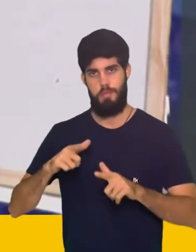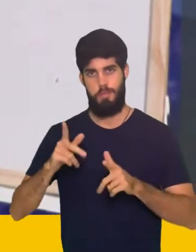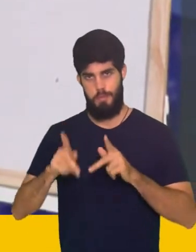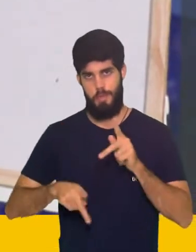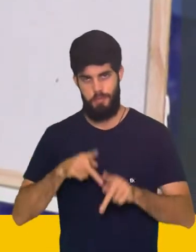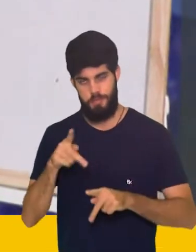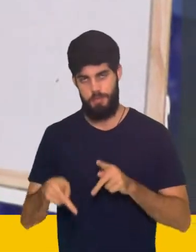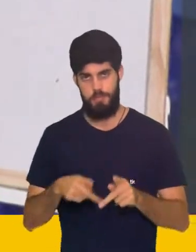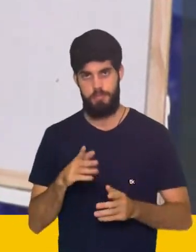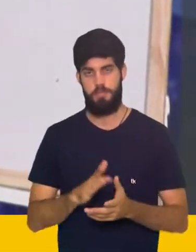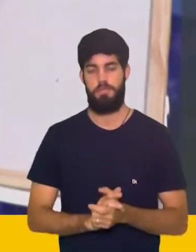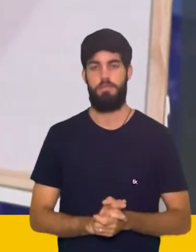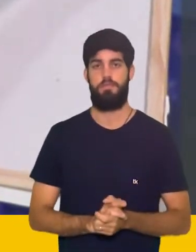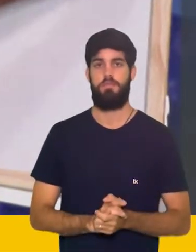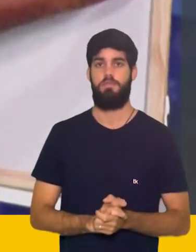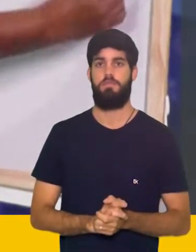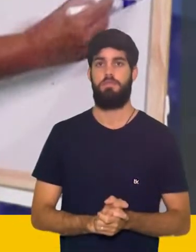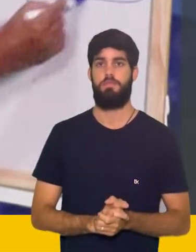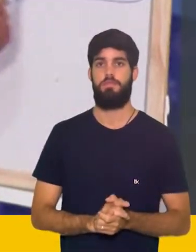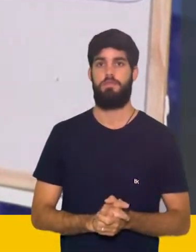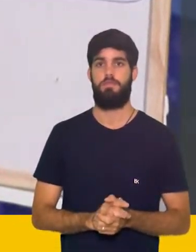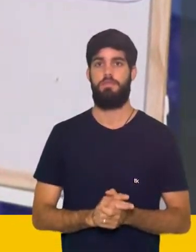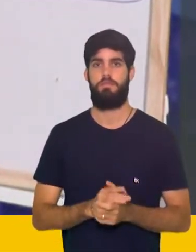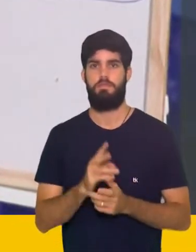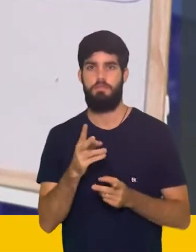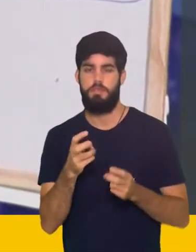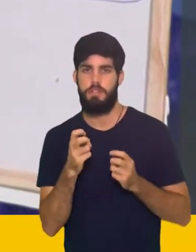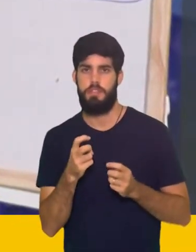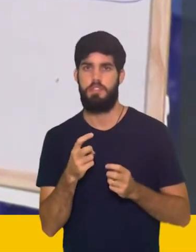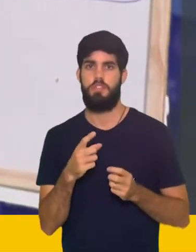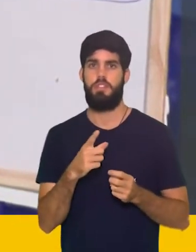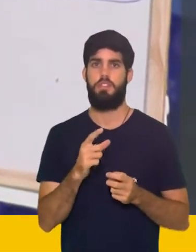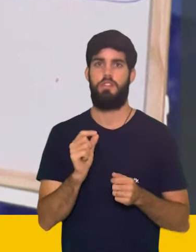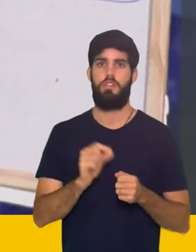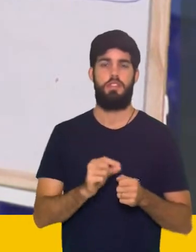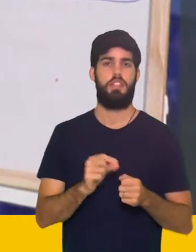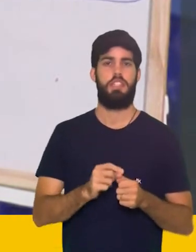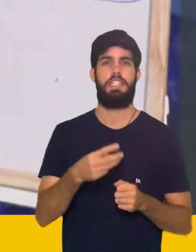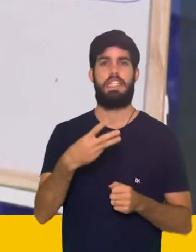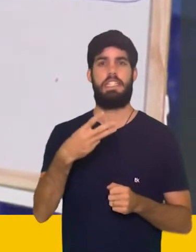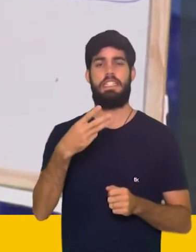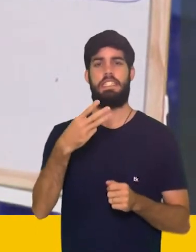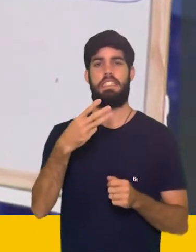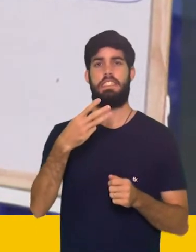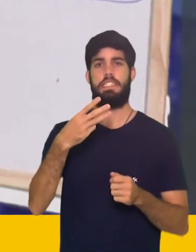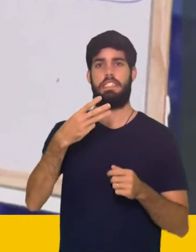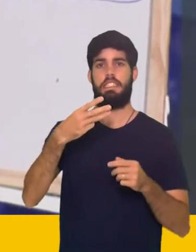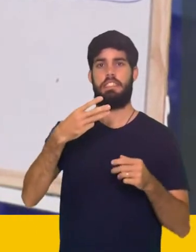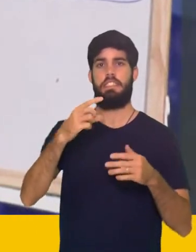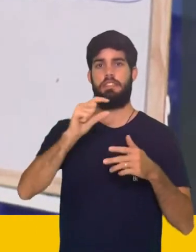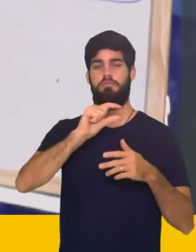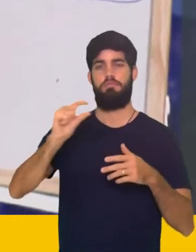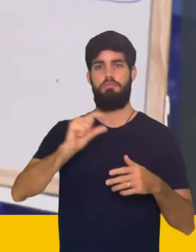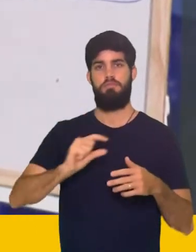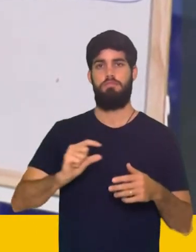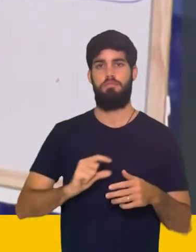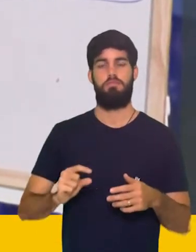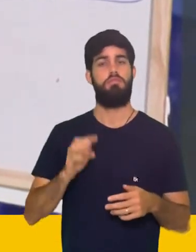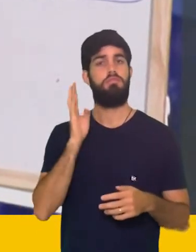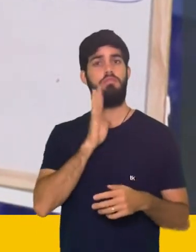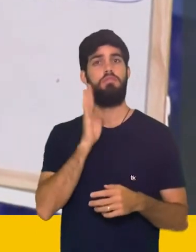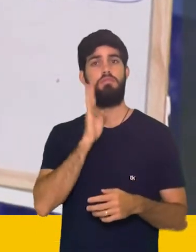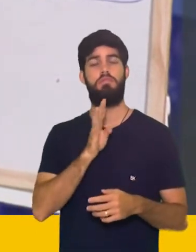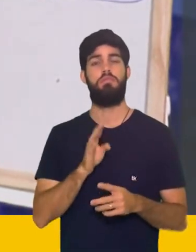você veja que eu fiquei com 3 linhas aqui, né? E que é grande. É grande,